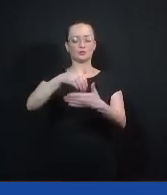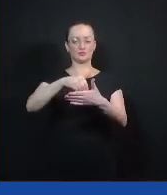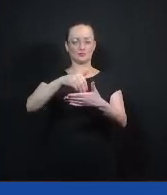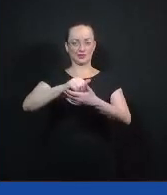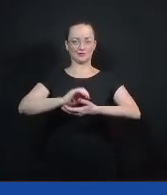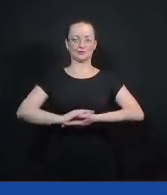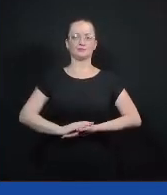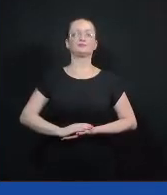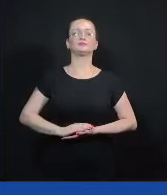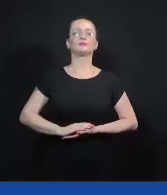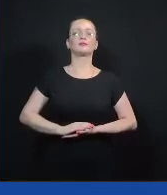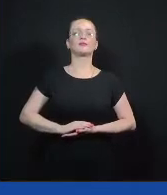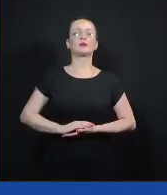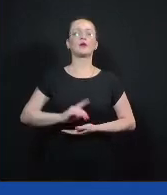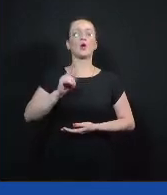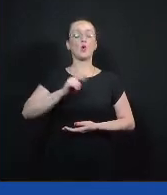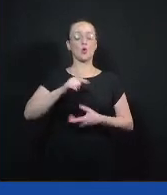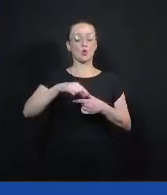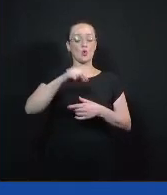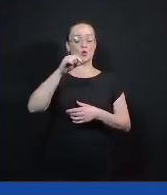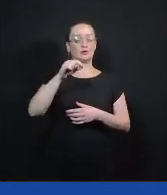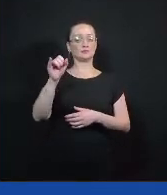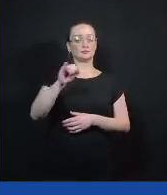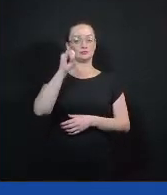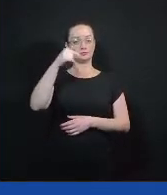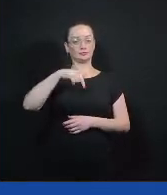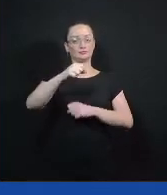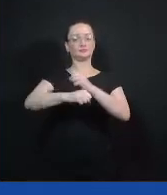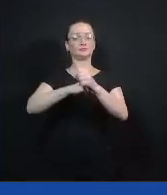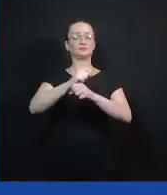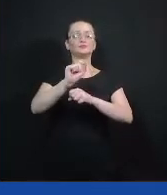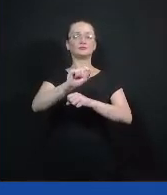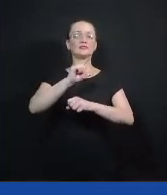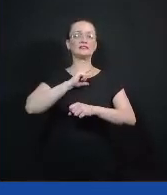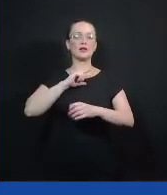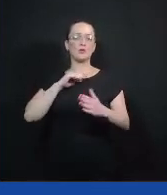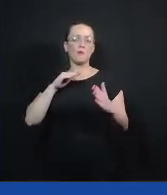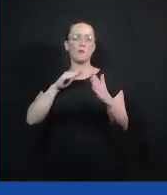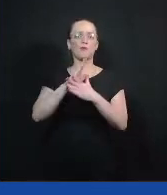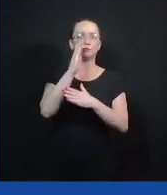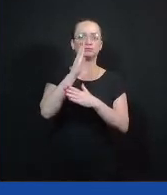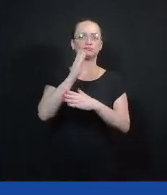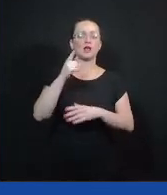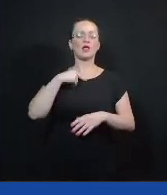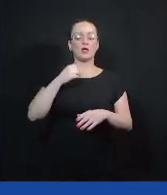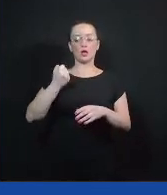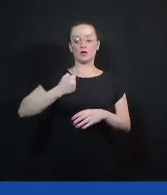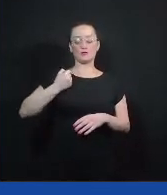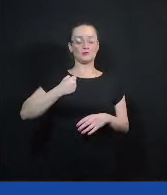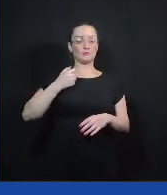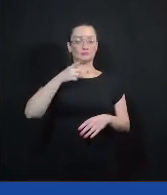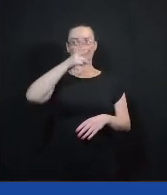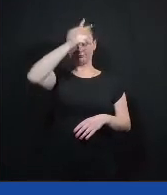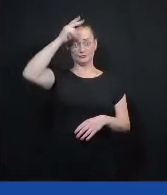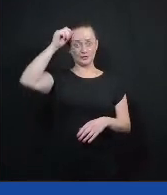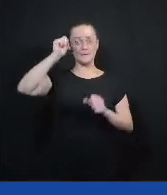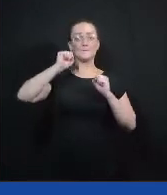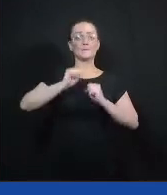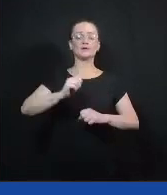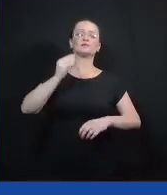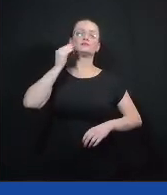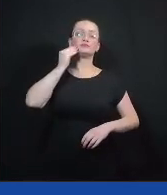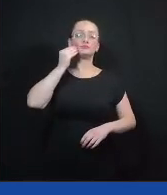né? Um elemento importante esse ano é que a gente tem um recorde, um número recorde de prefeitos que podem